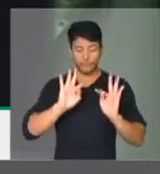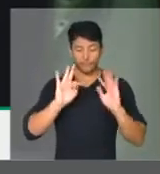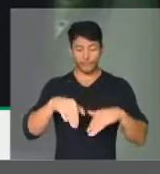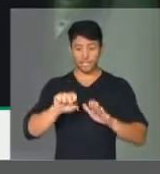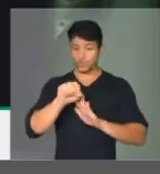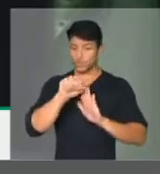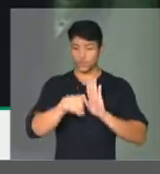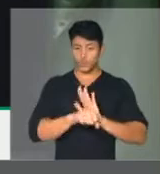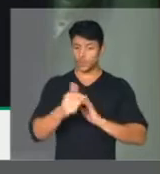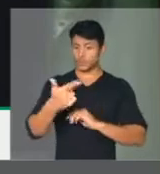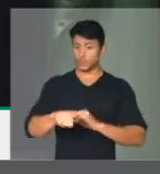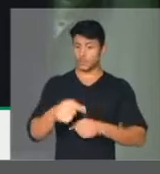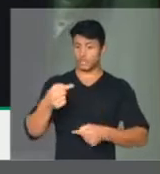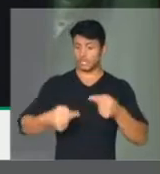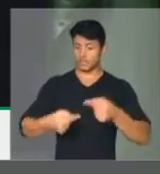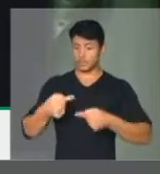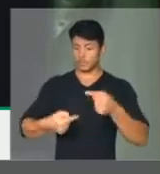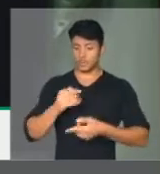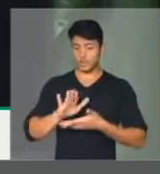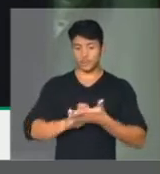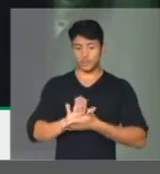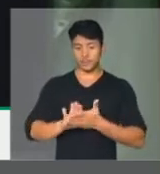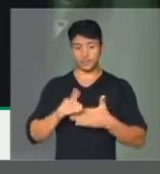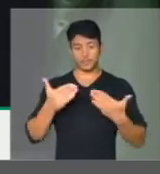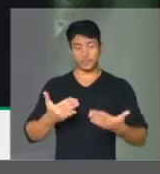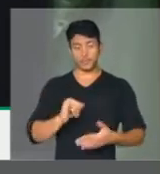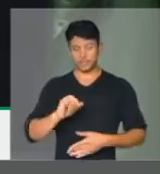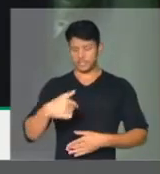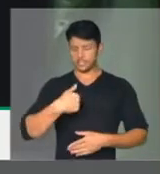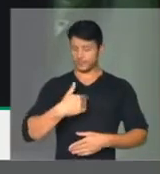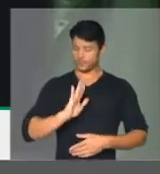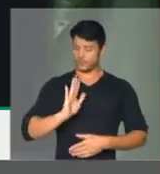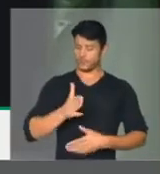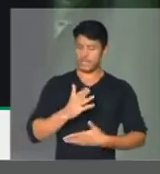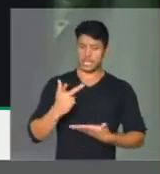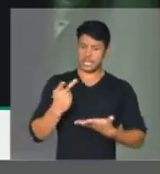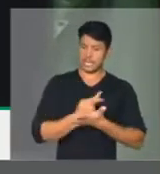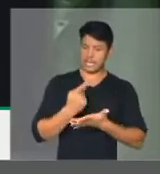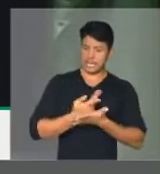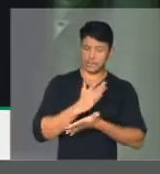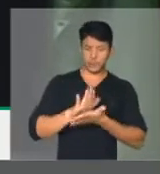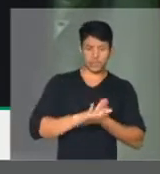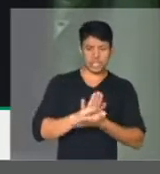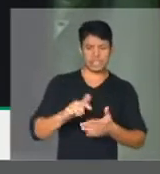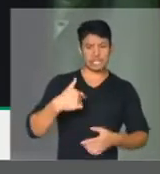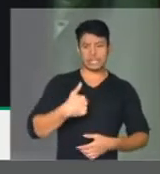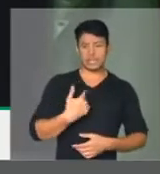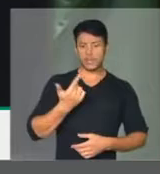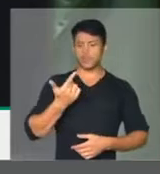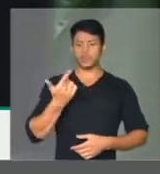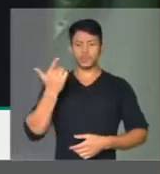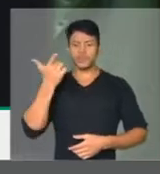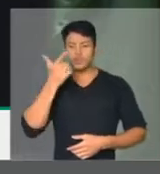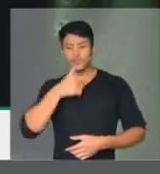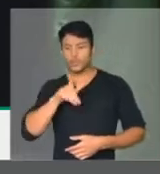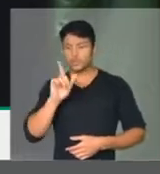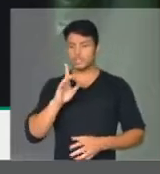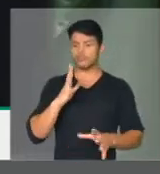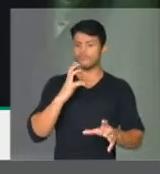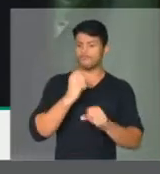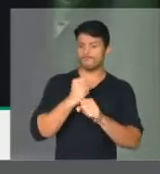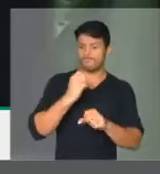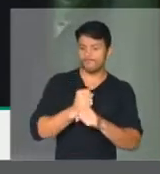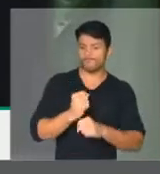esse não se discute. Ora, se não estou em erro, se não sou incapaz de somar 2 e 2, então,